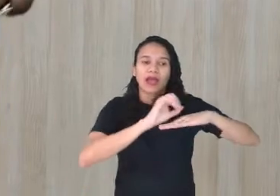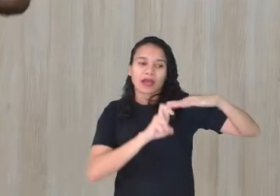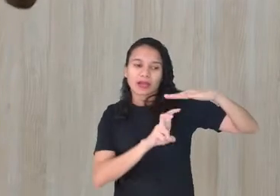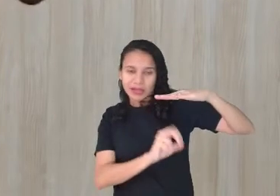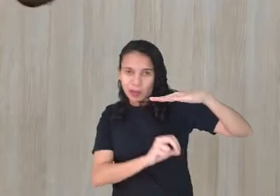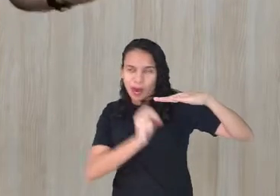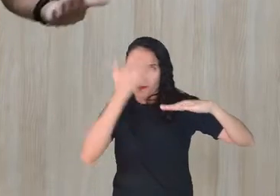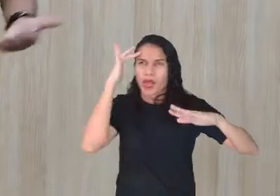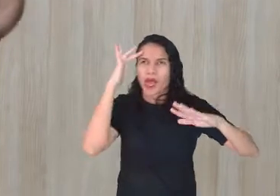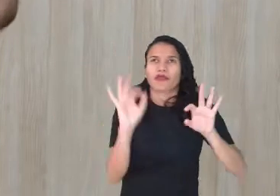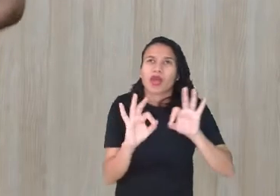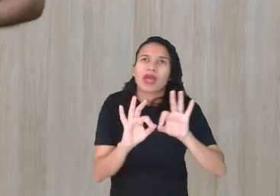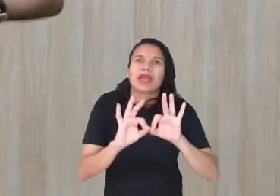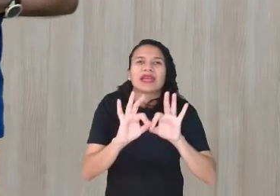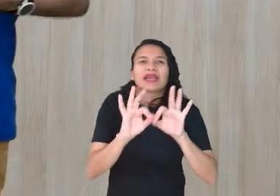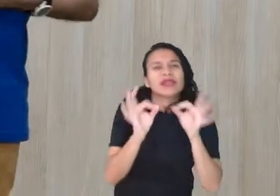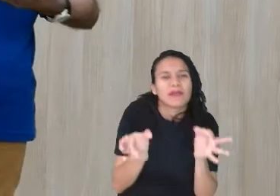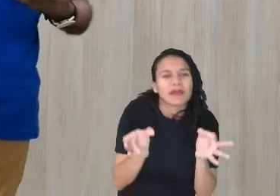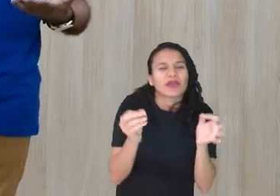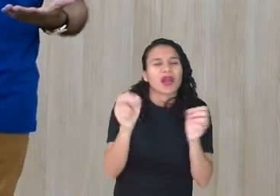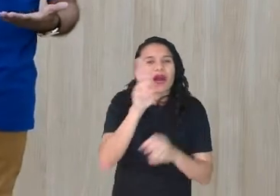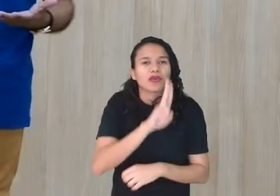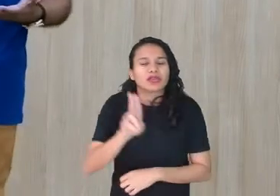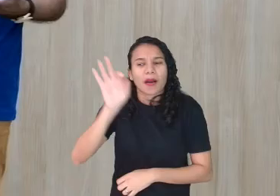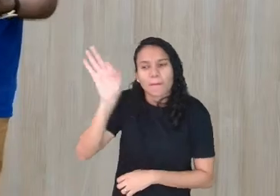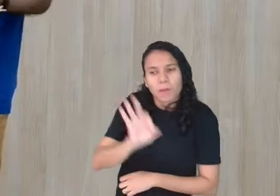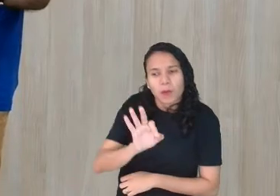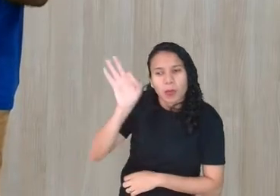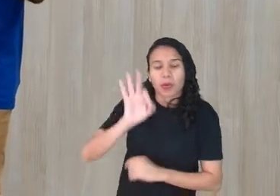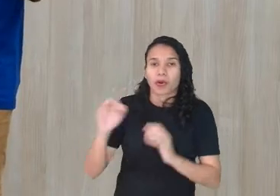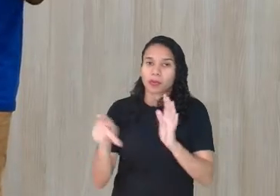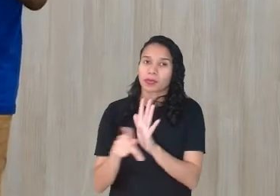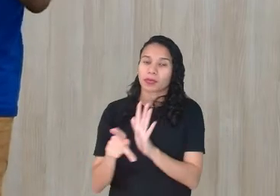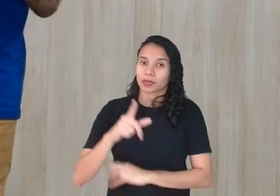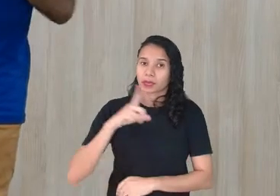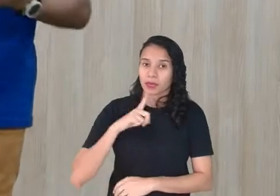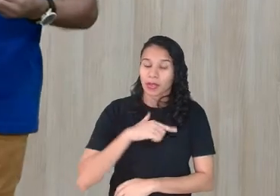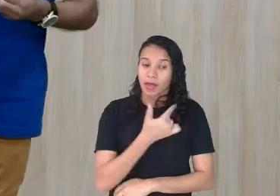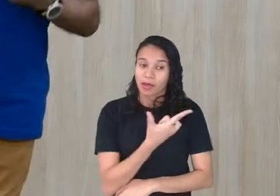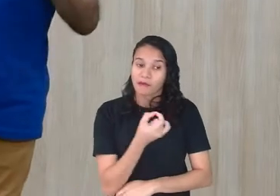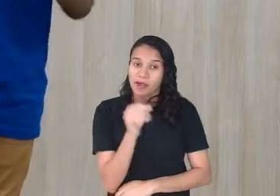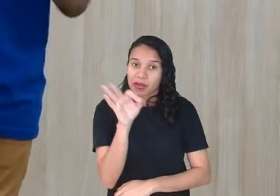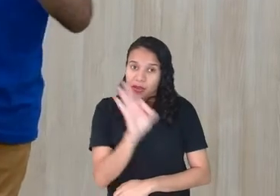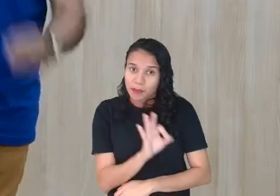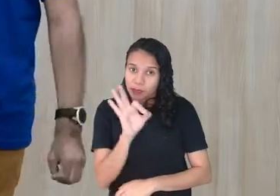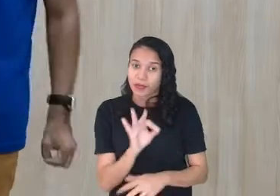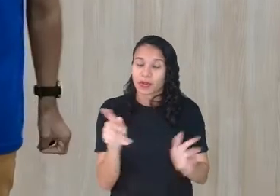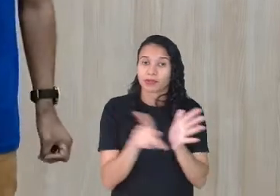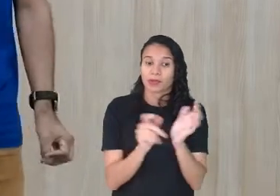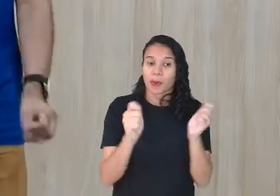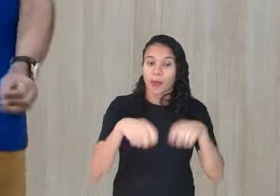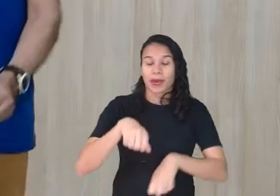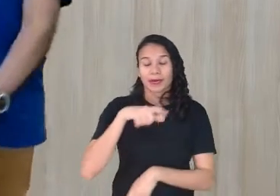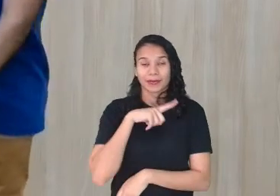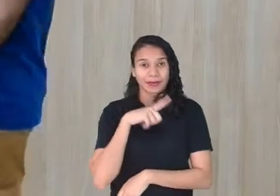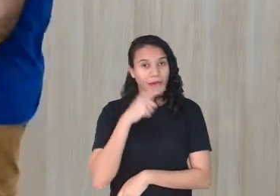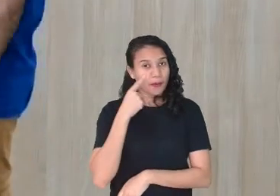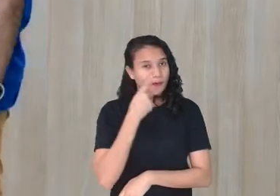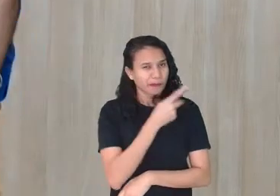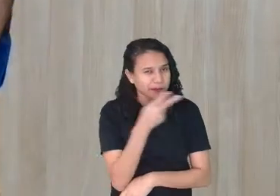fosse simplificar, se eu fosse fazer a porcentagem, isso aí dava 20% das possibilidades. Isso é